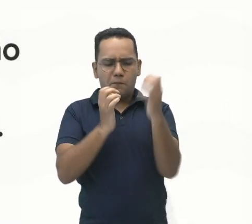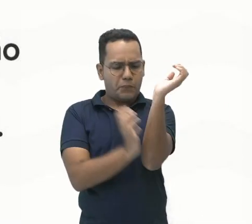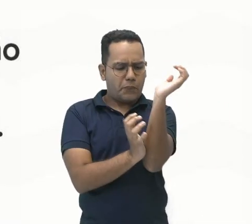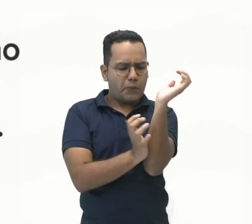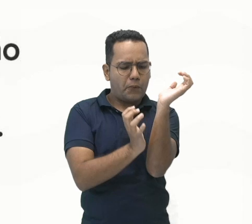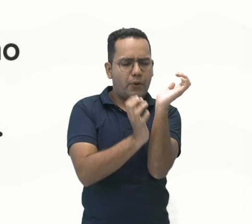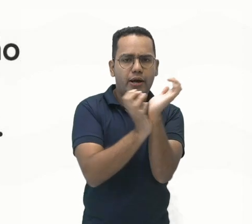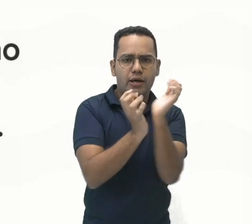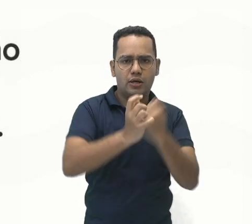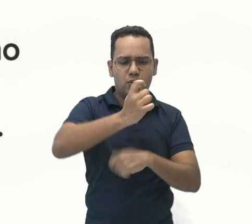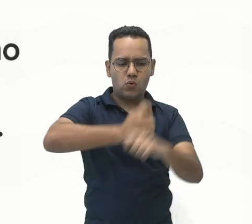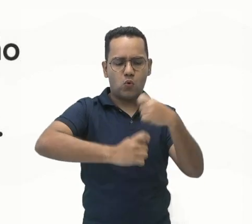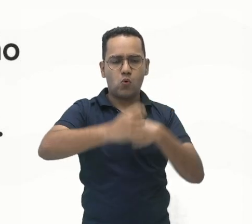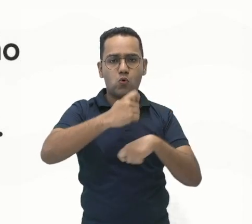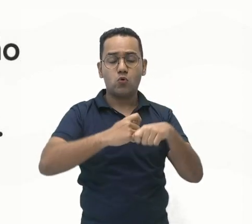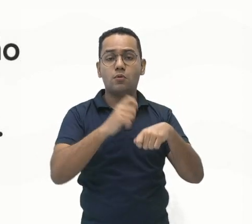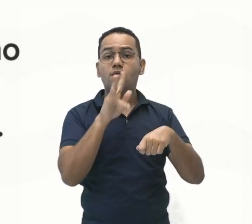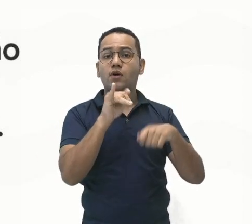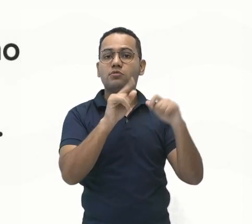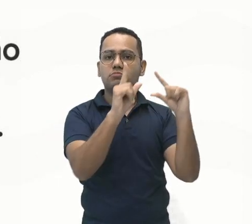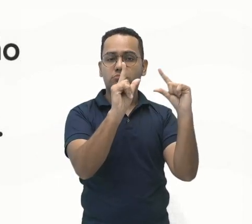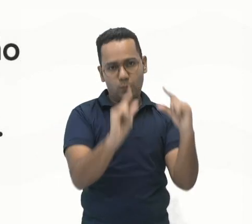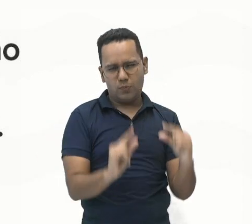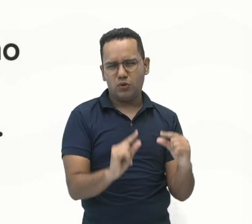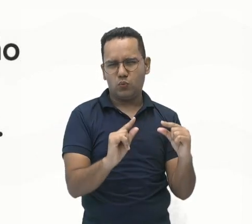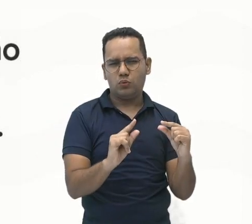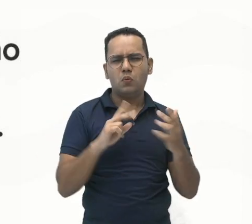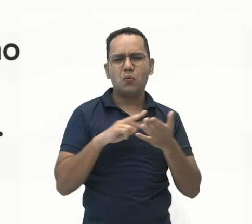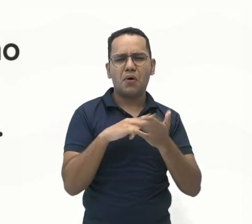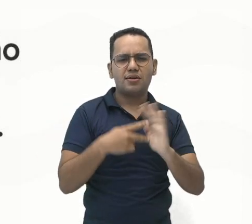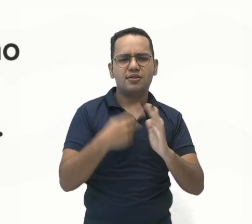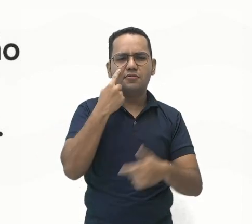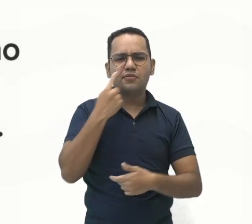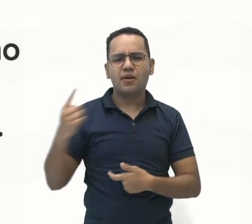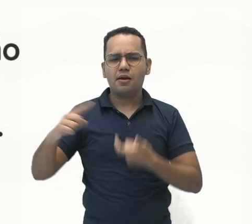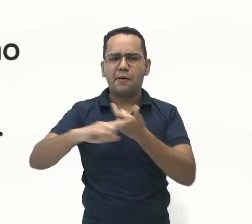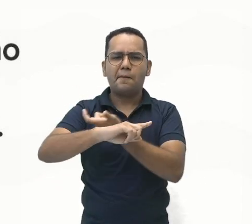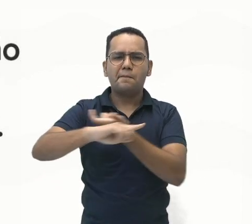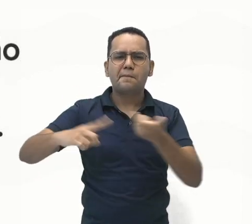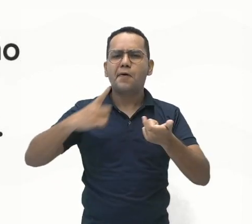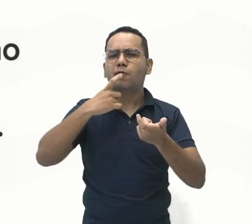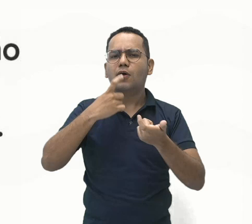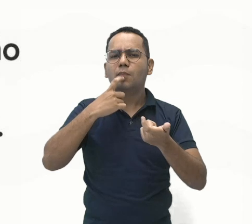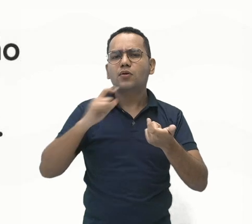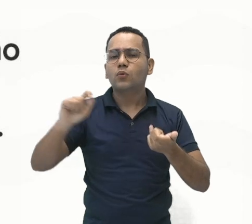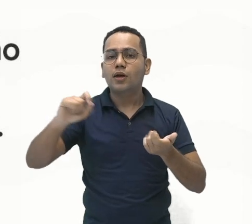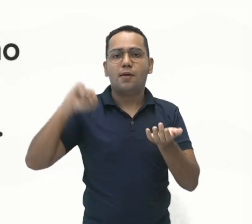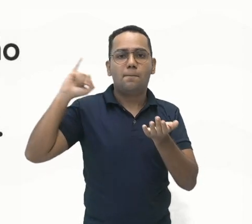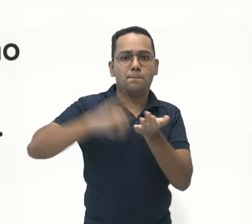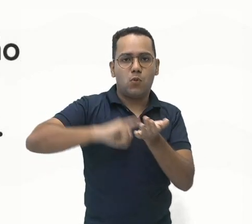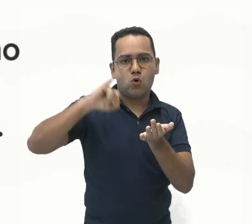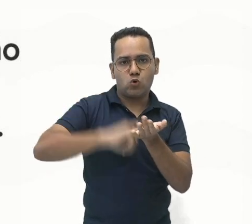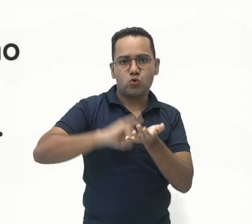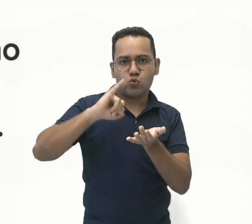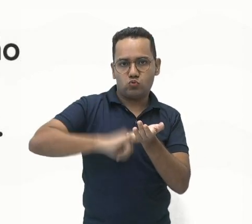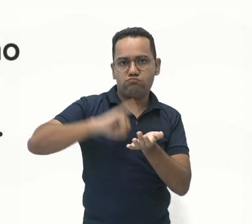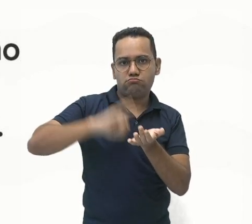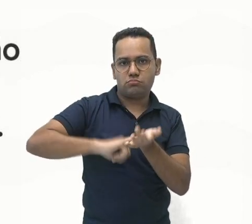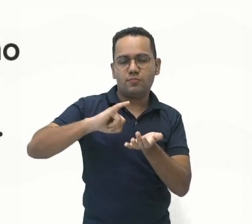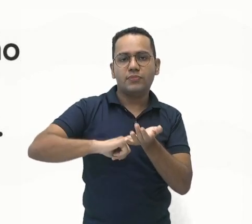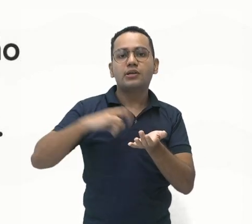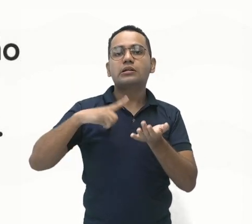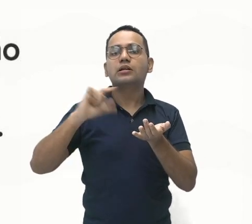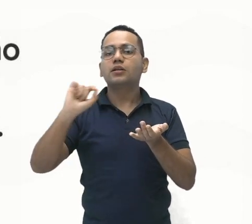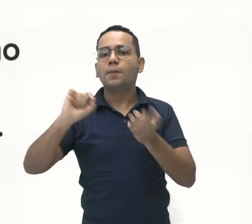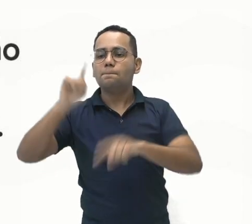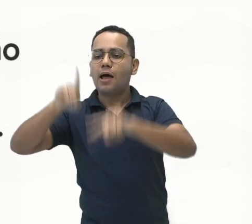eliminando as barreiras alfandegárias. O que são essas barreiras alfandegárias, professor? São as leis, os